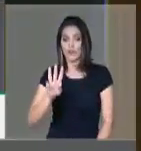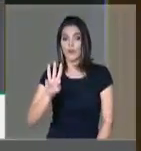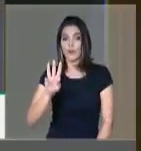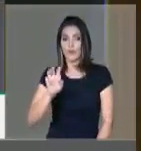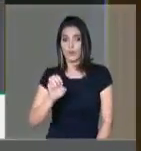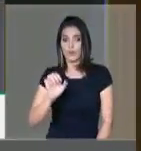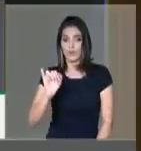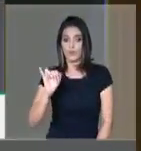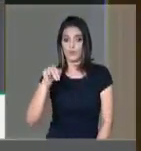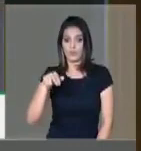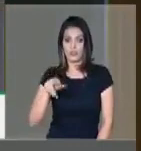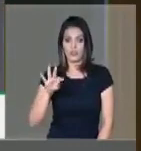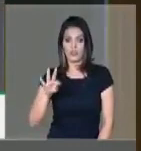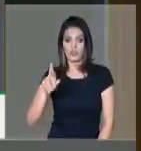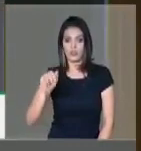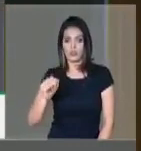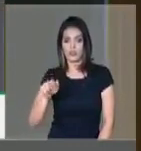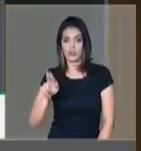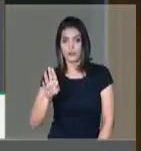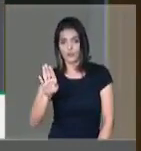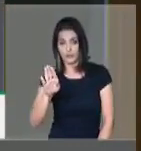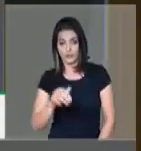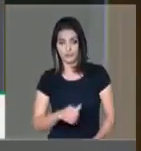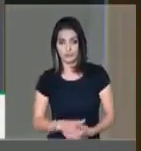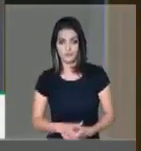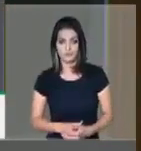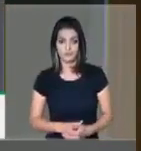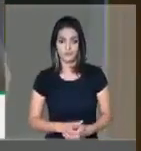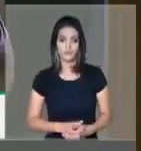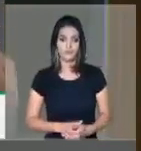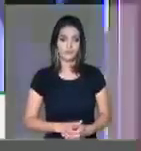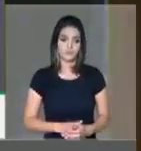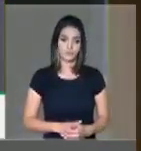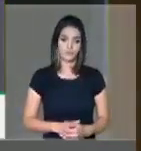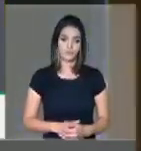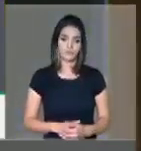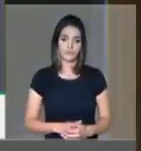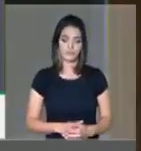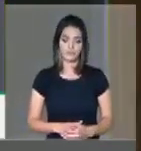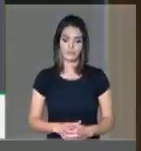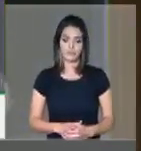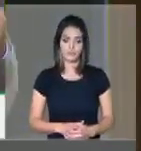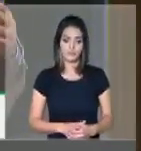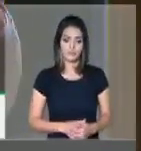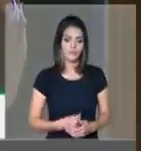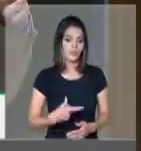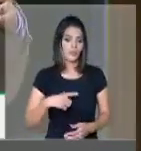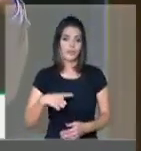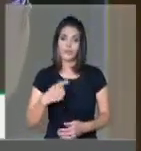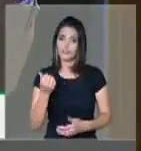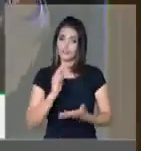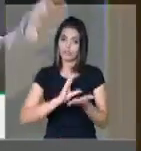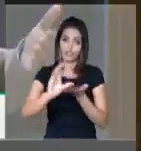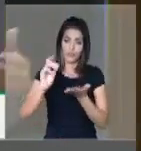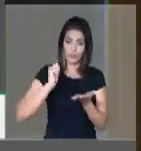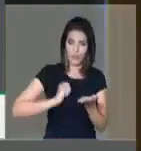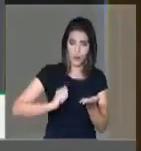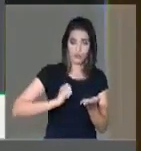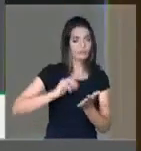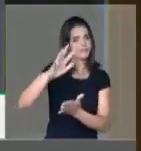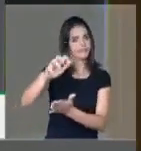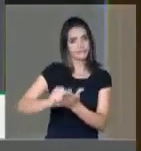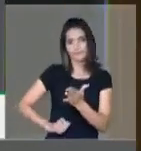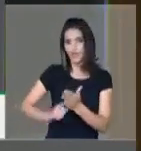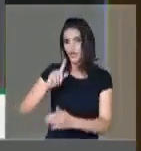das bolsas para a pesquisa, uma retirada de recursos para a Bolsa de Apoio aos